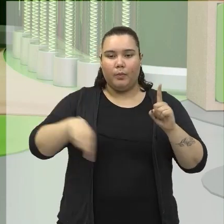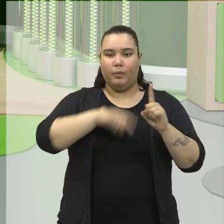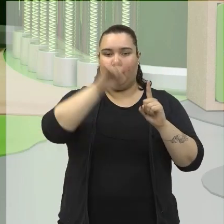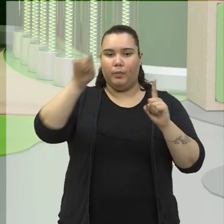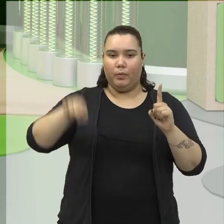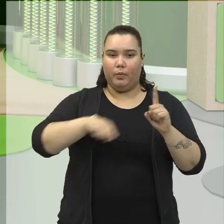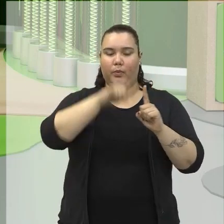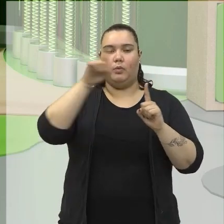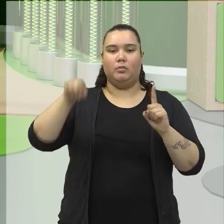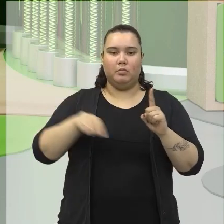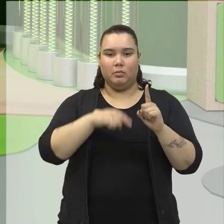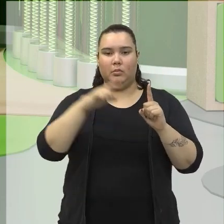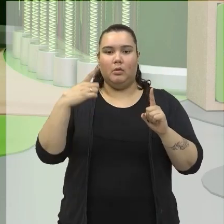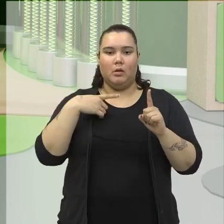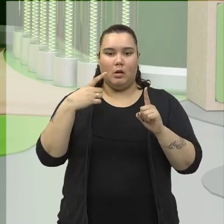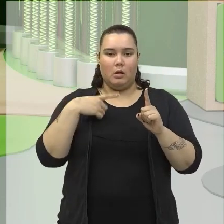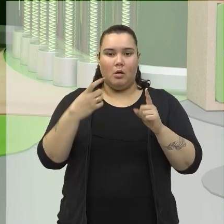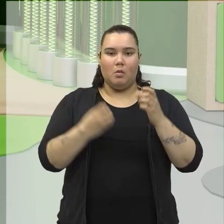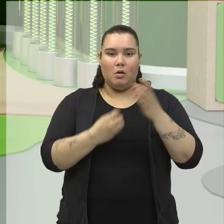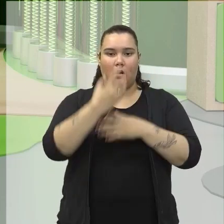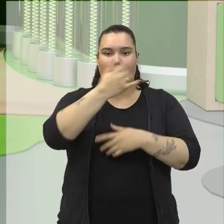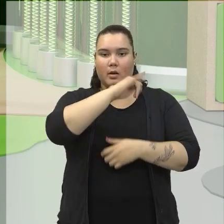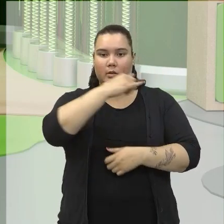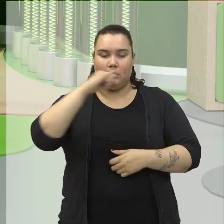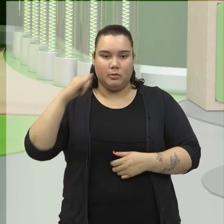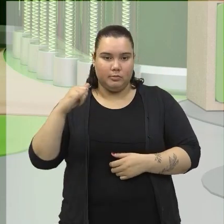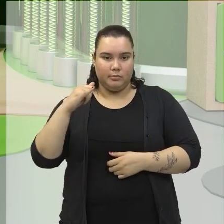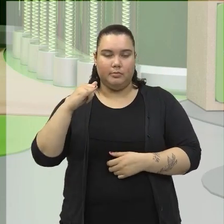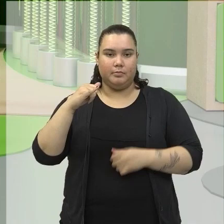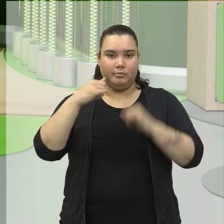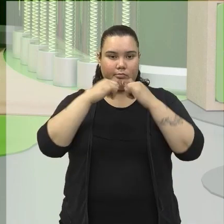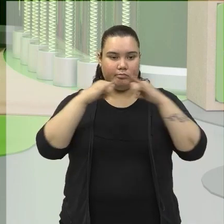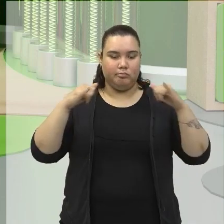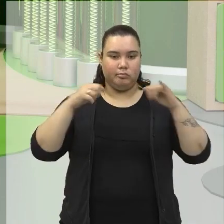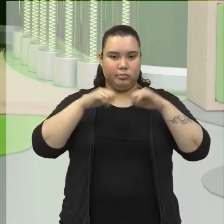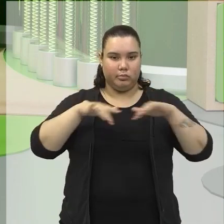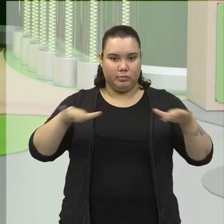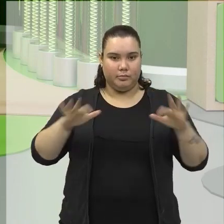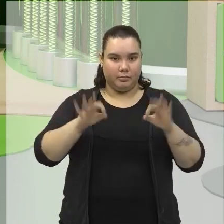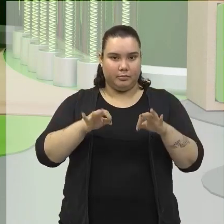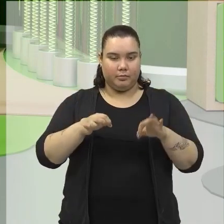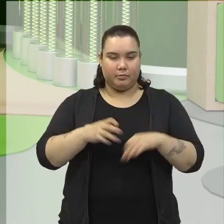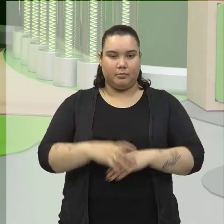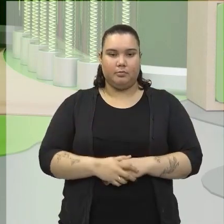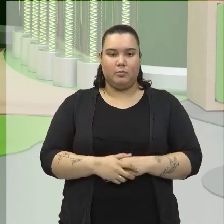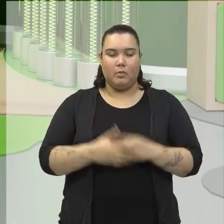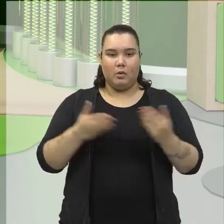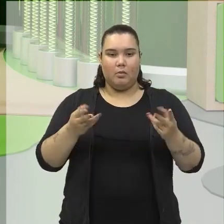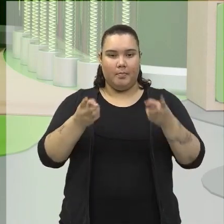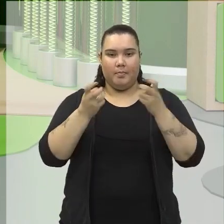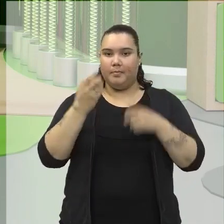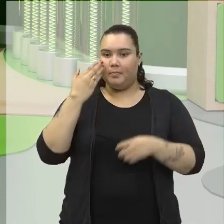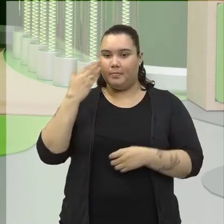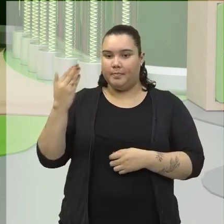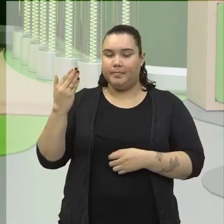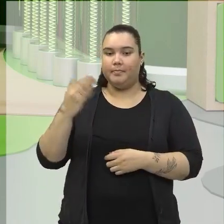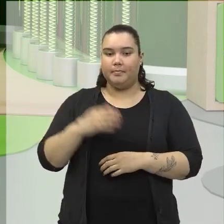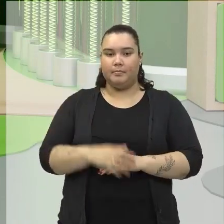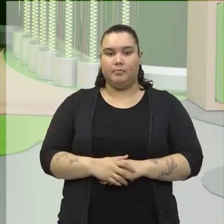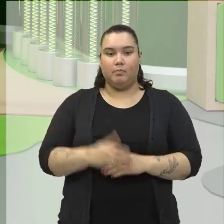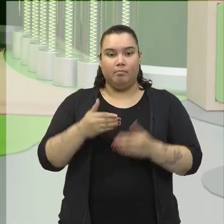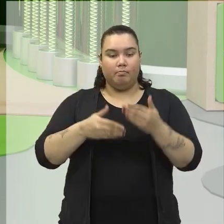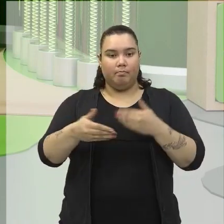e vai gerar aí energia elétrica, certo? Então, aí você observa o parque eólico, né, e a partir